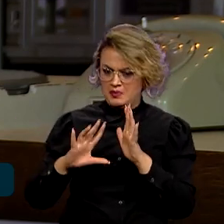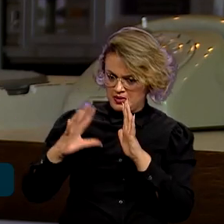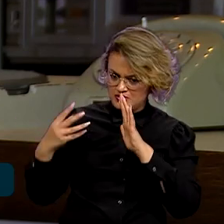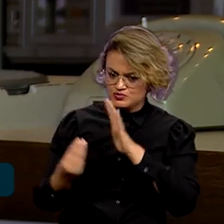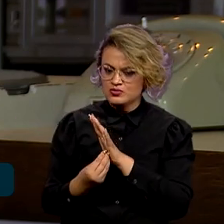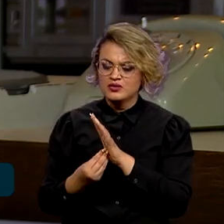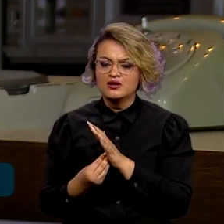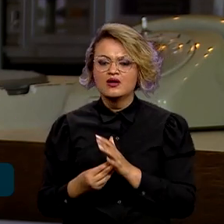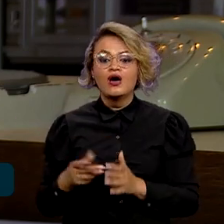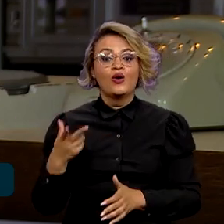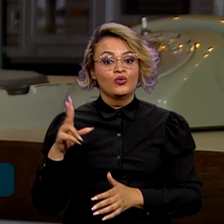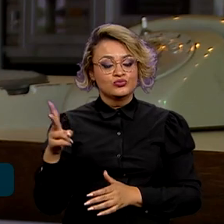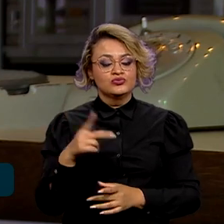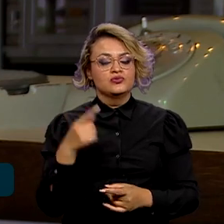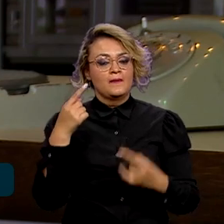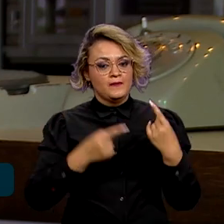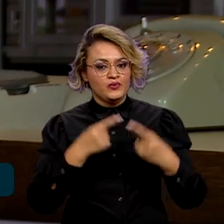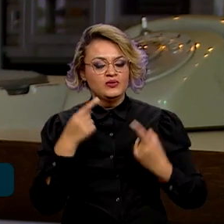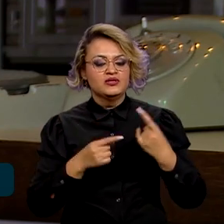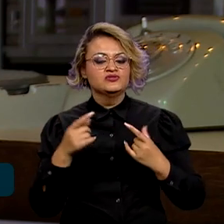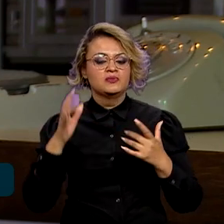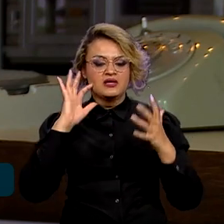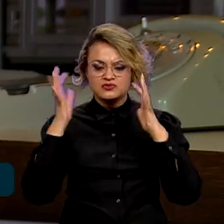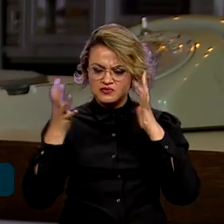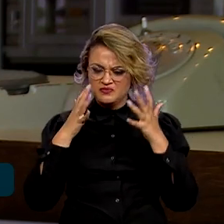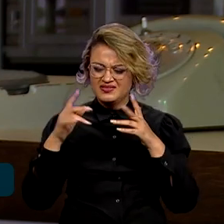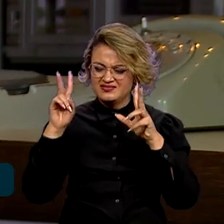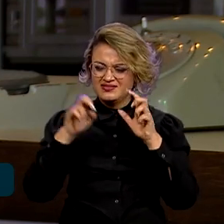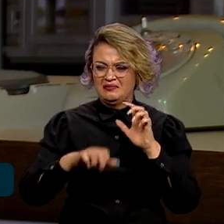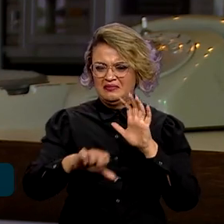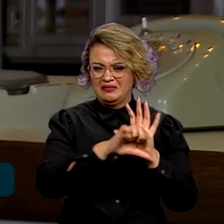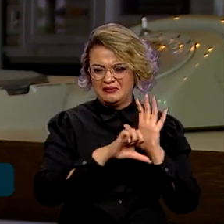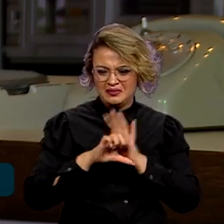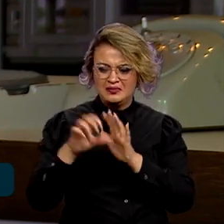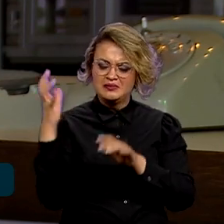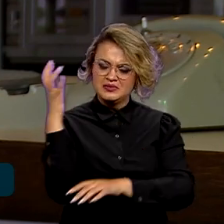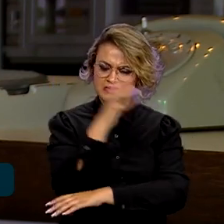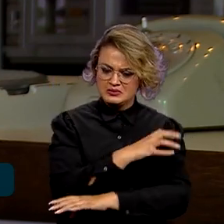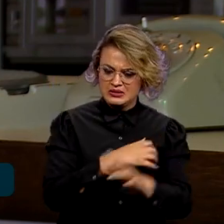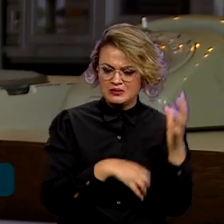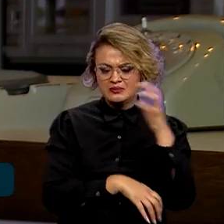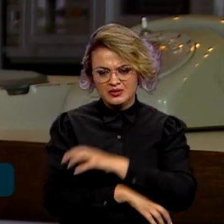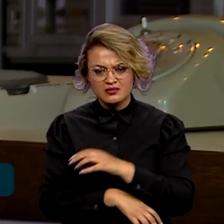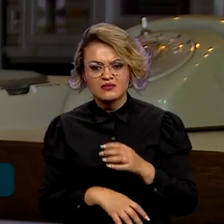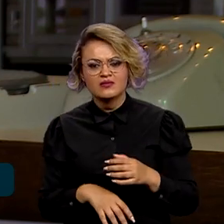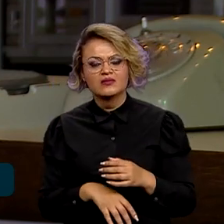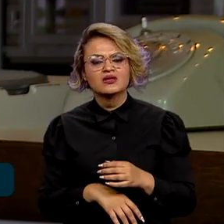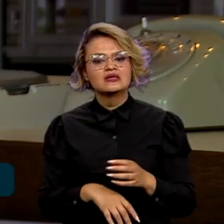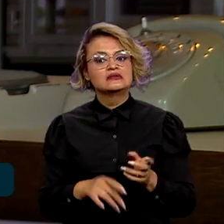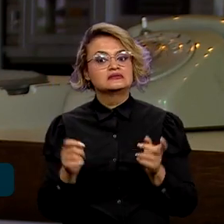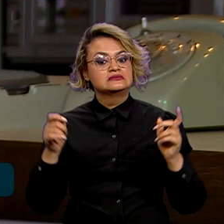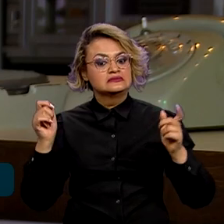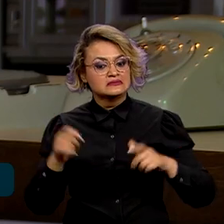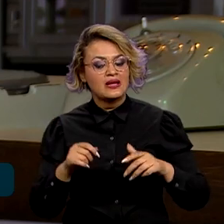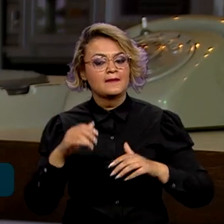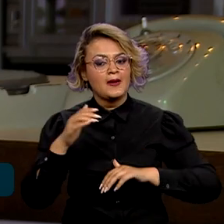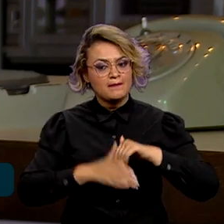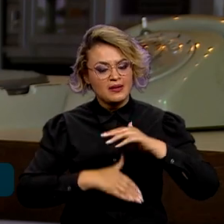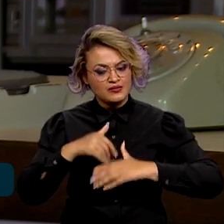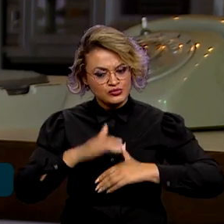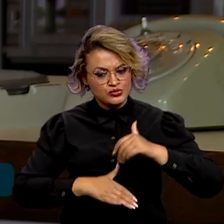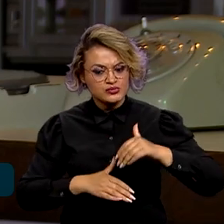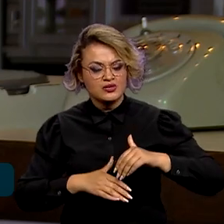dar continuidade às políticas de combate à criminalidade, ao desmatamento e poder